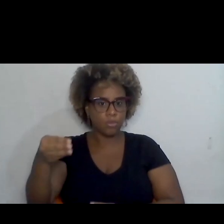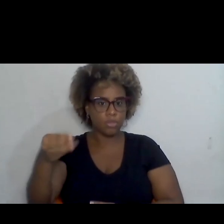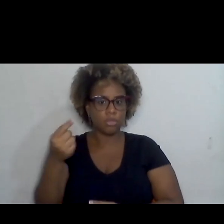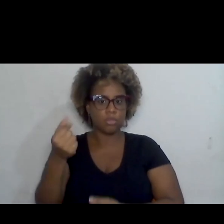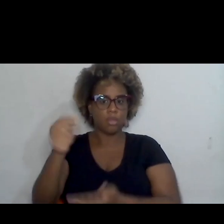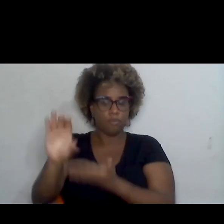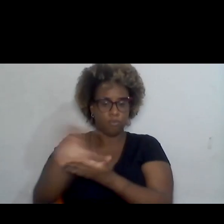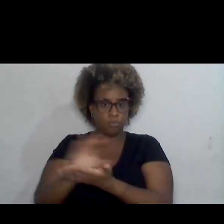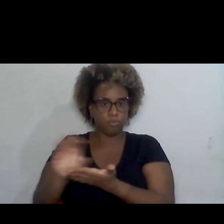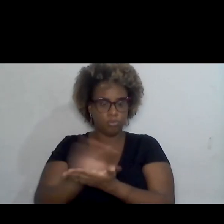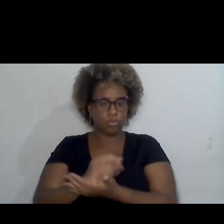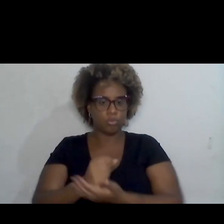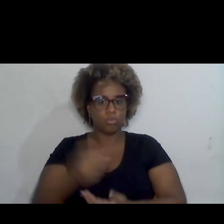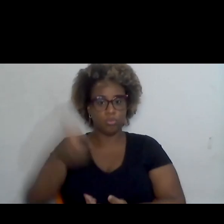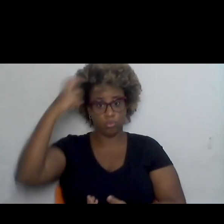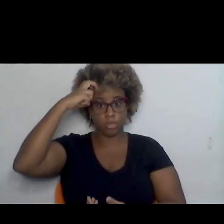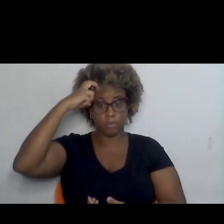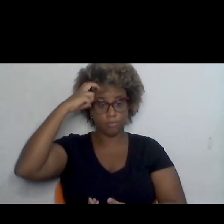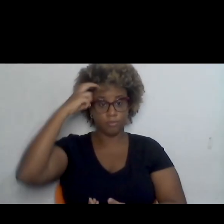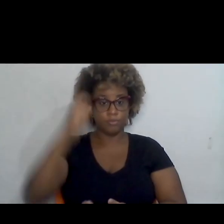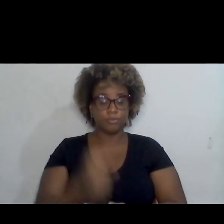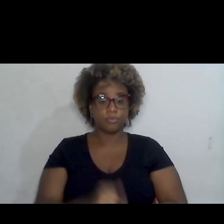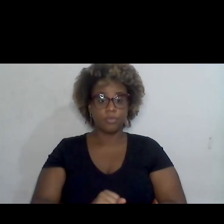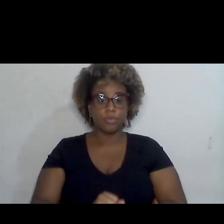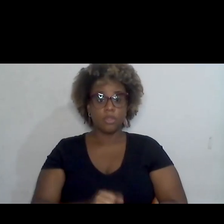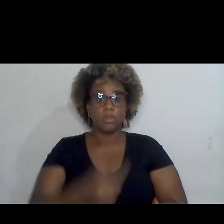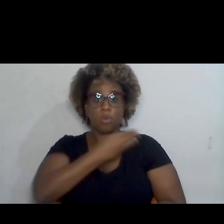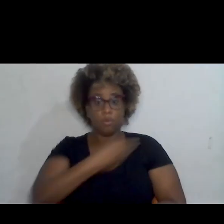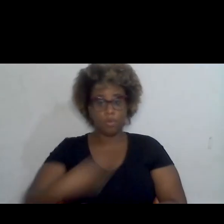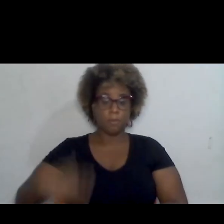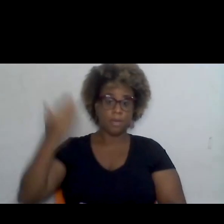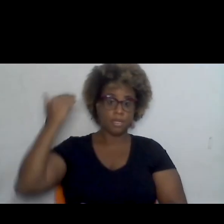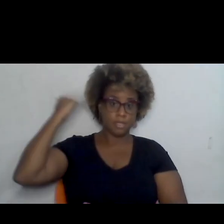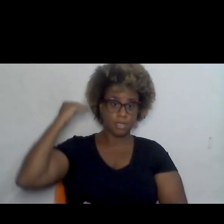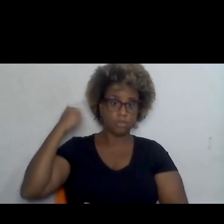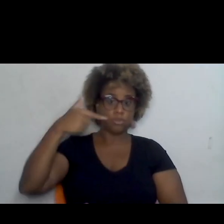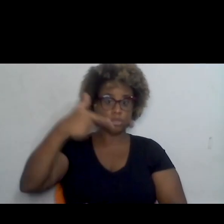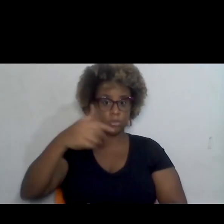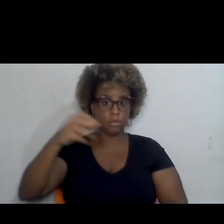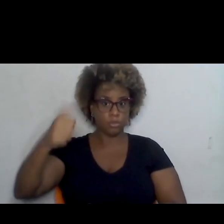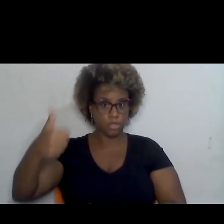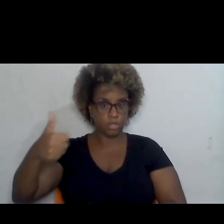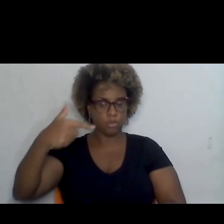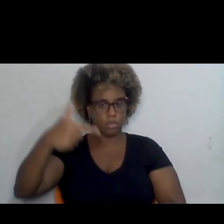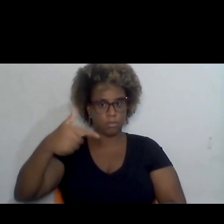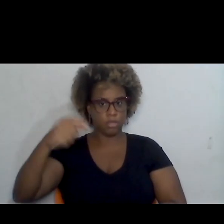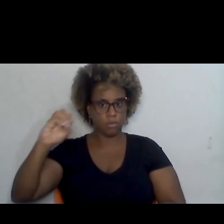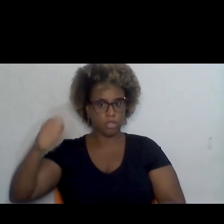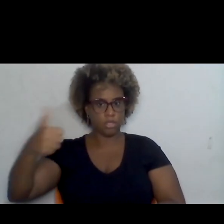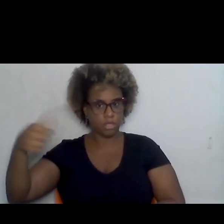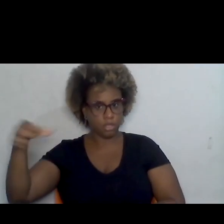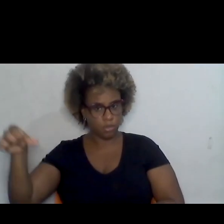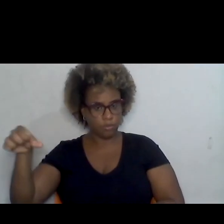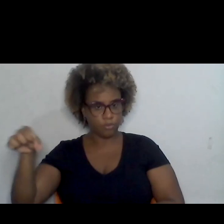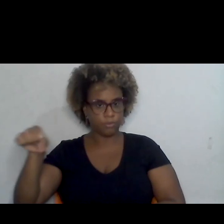nós herdamos do governo passado, do PPA, realizado em 2019. O nosso orçamento não daria para a reforma que esses